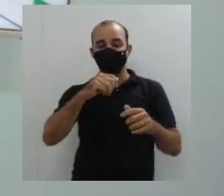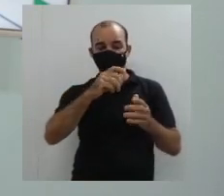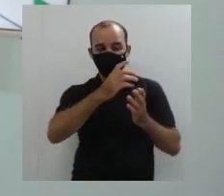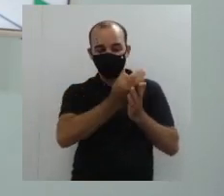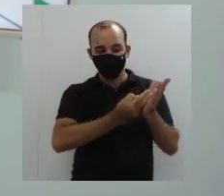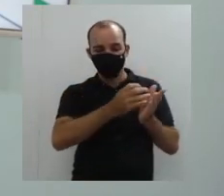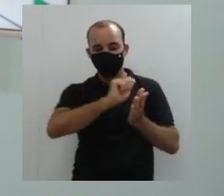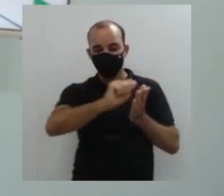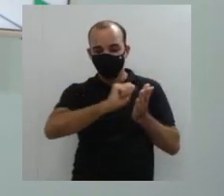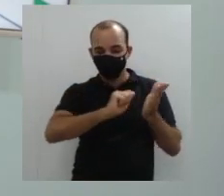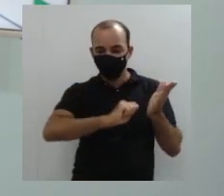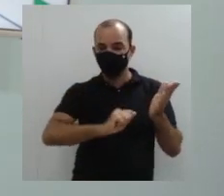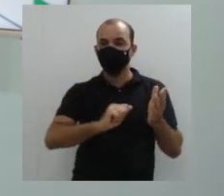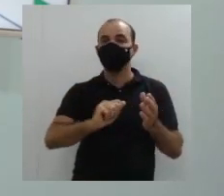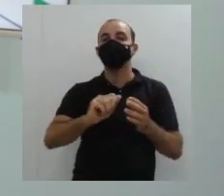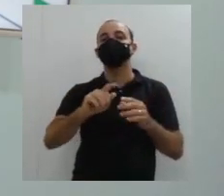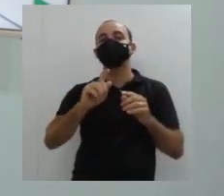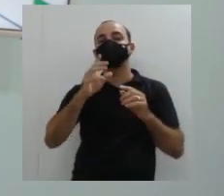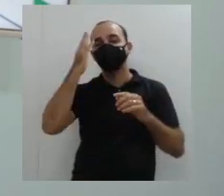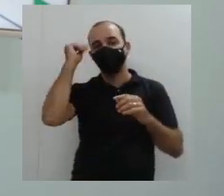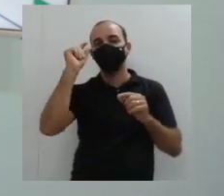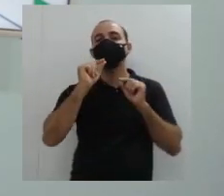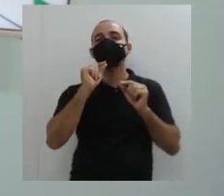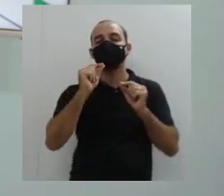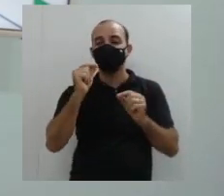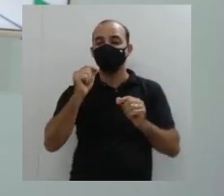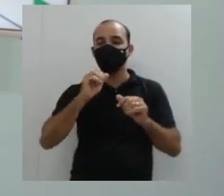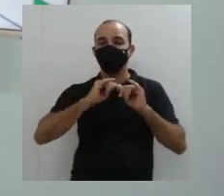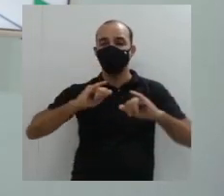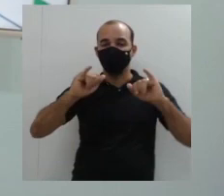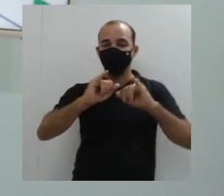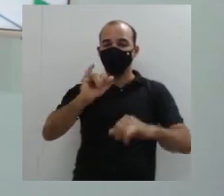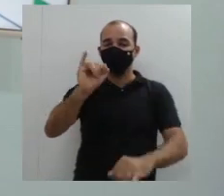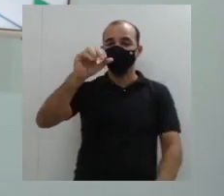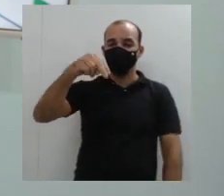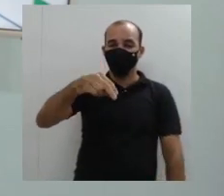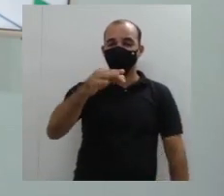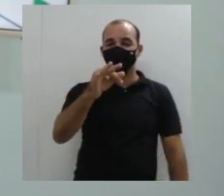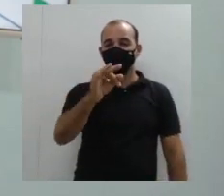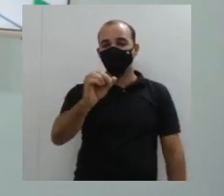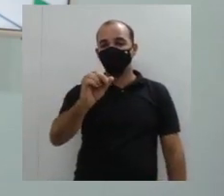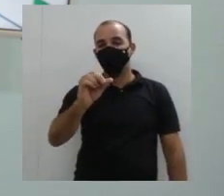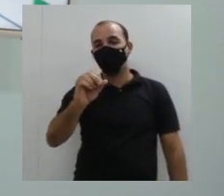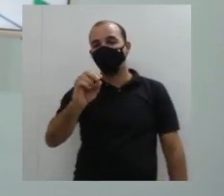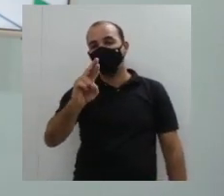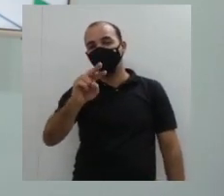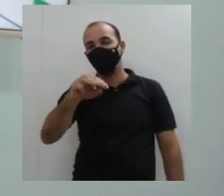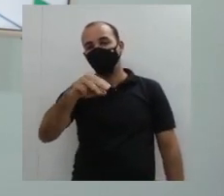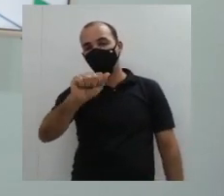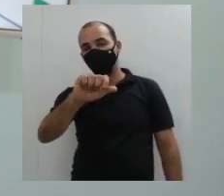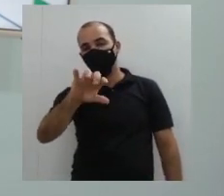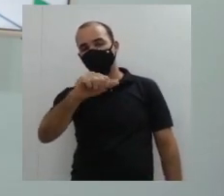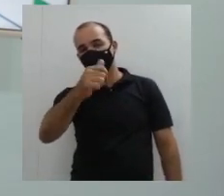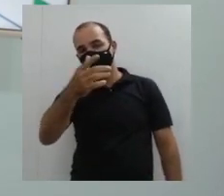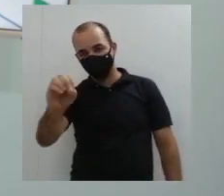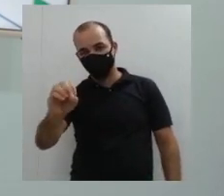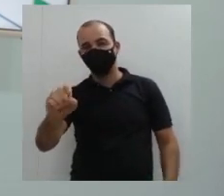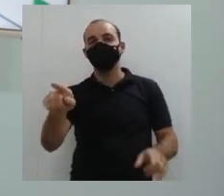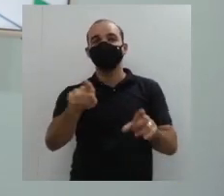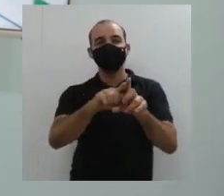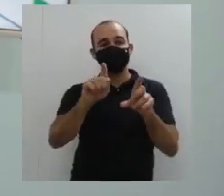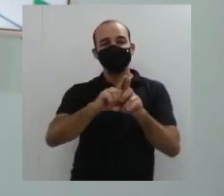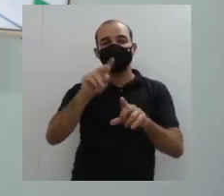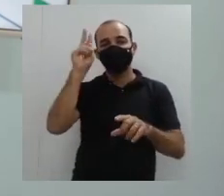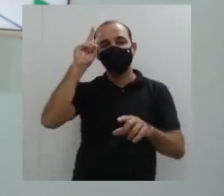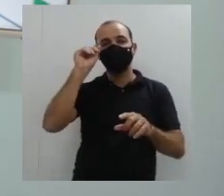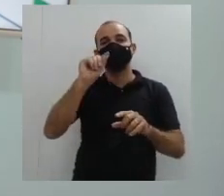de forma objetiva, clara, e lembrar também dos conectores textuais, aquilo que dá